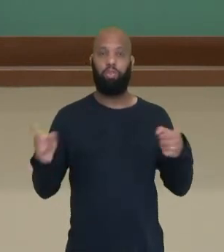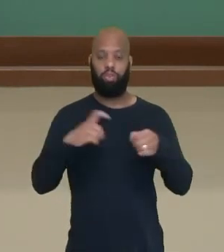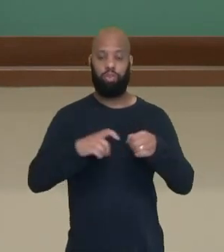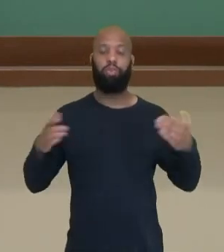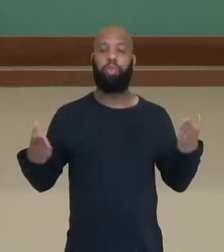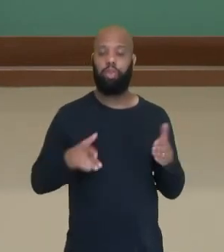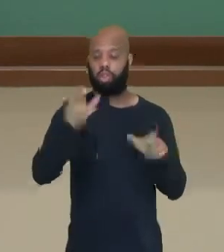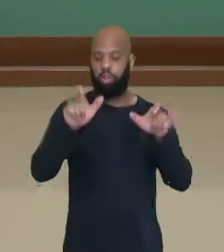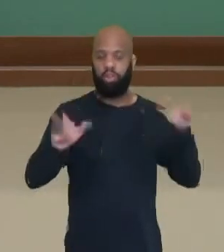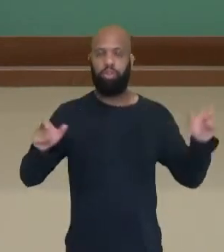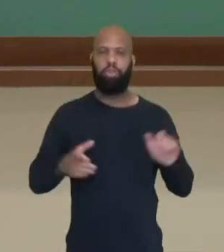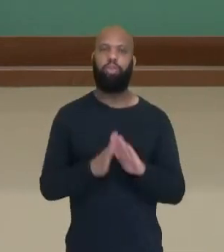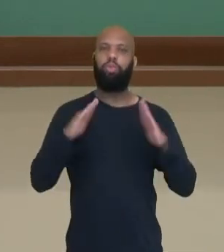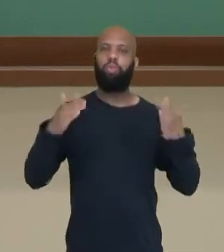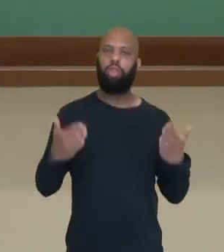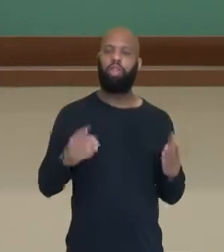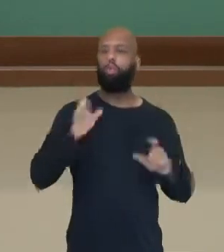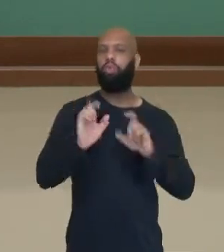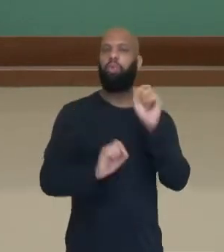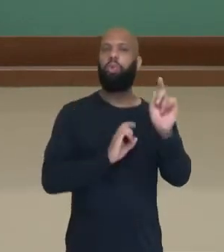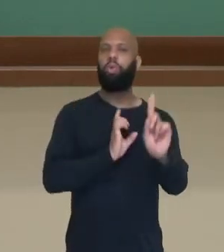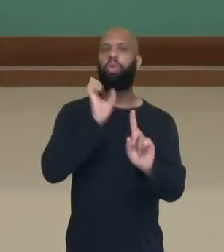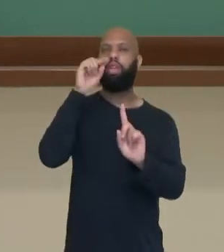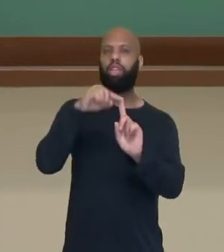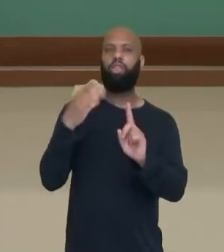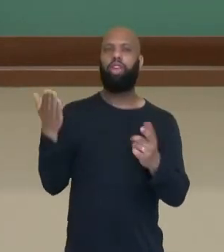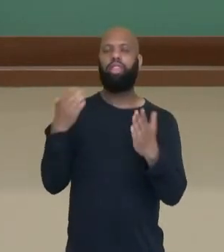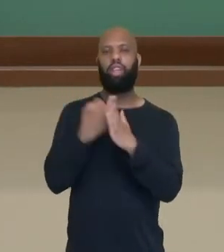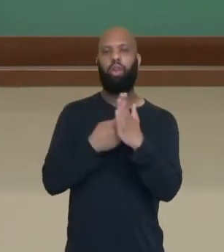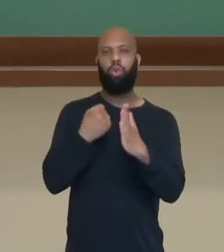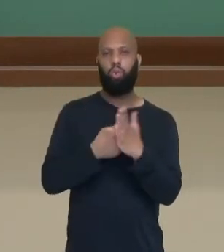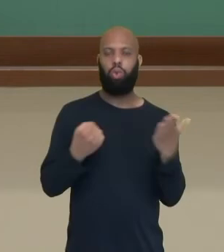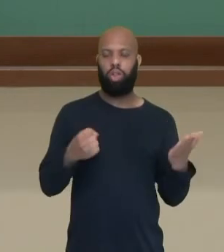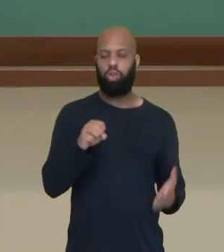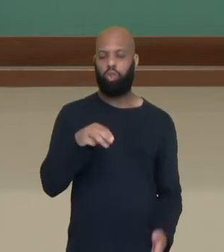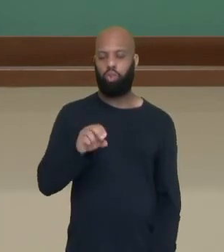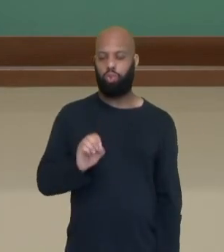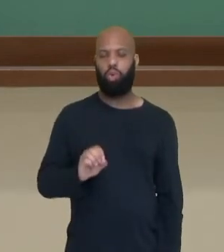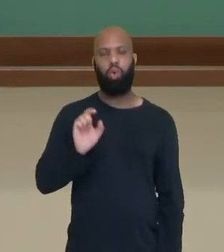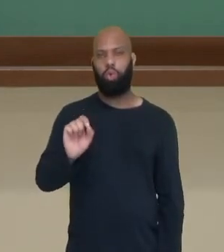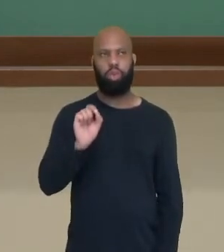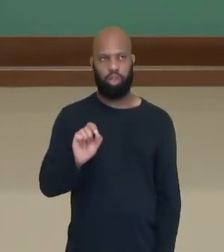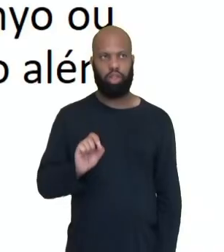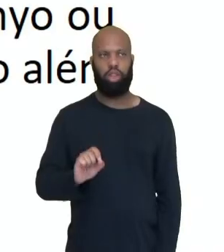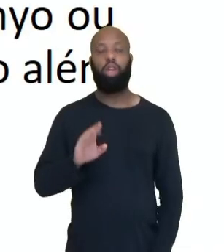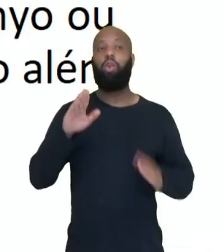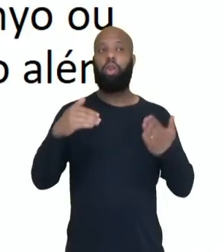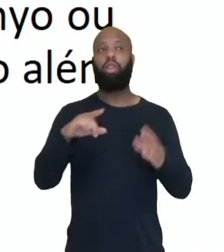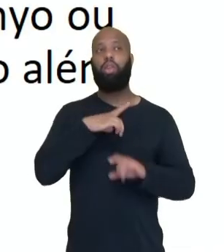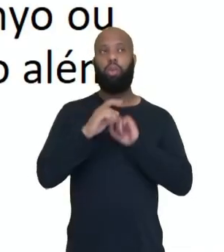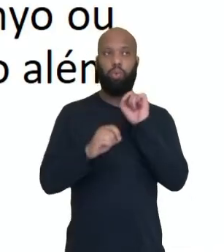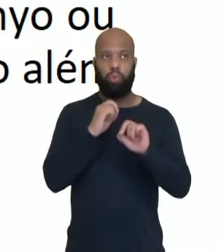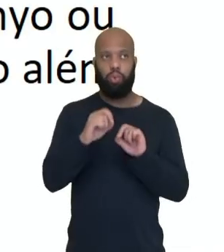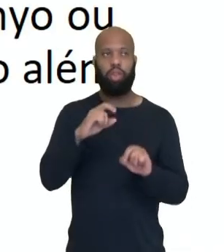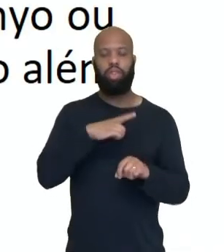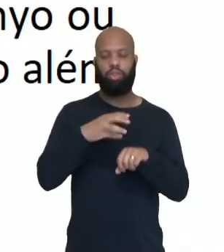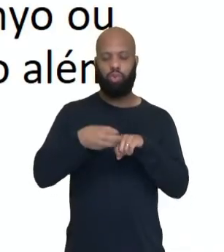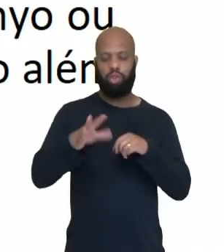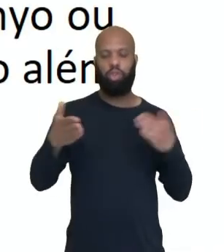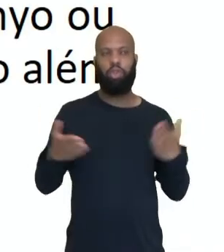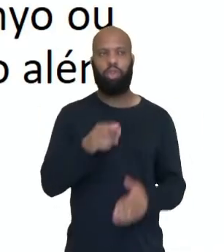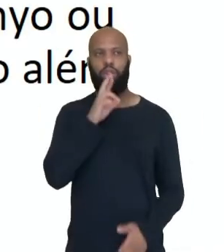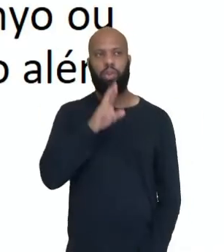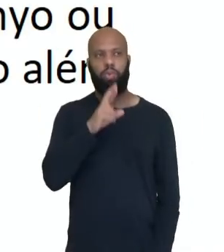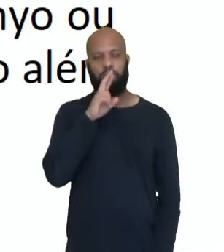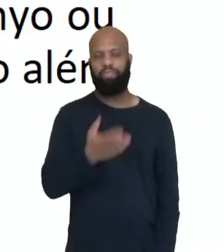Voltamos, pessoal. Então, qual que é o objetivo da luta de sumô? Lembraram? Então, nós temos uma sugestão de resposta